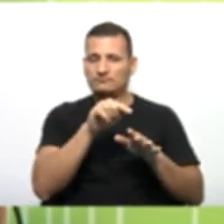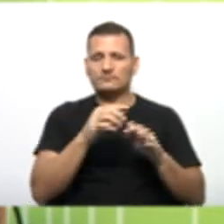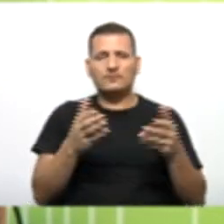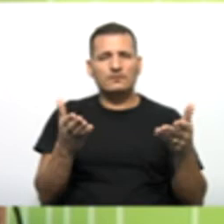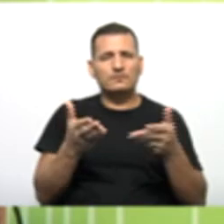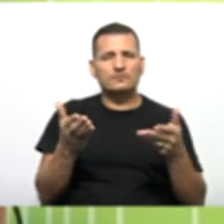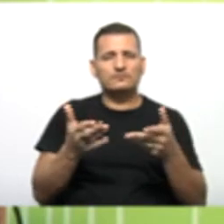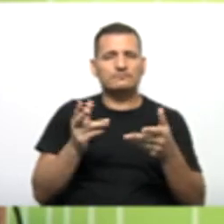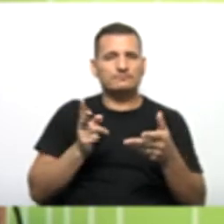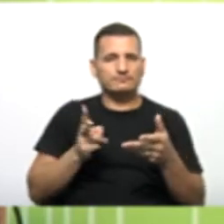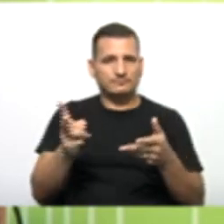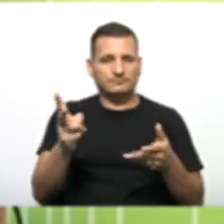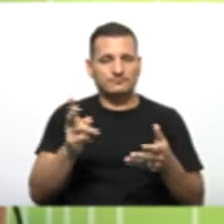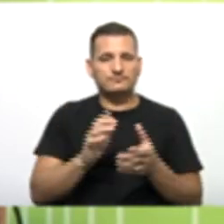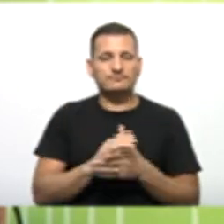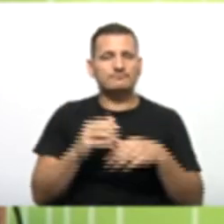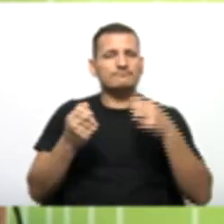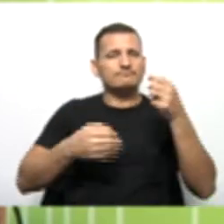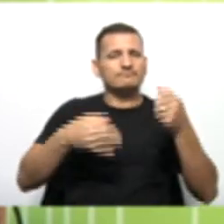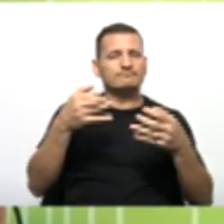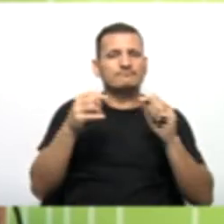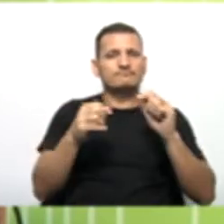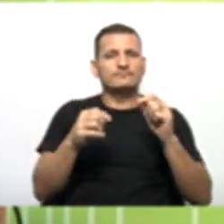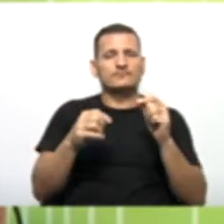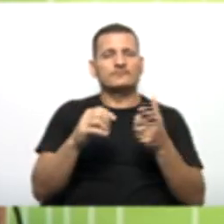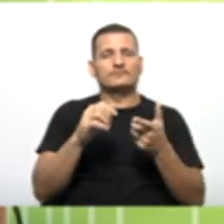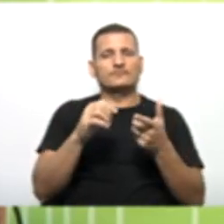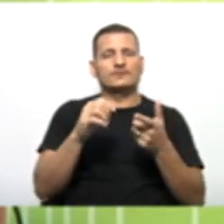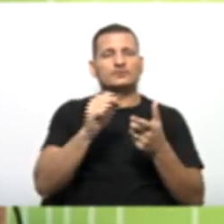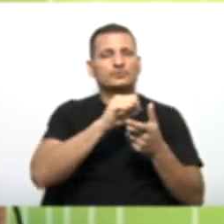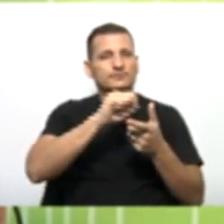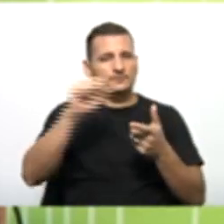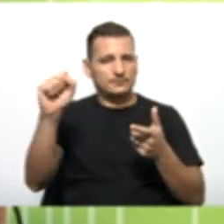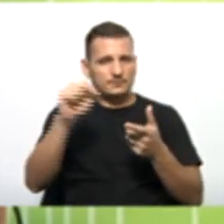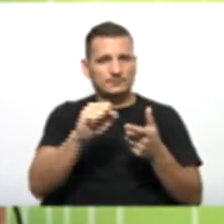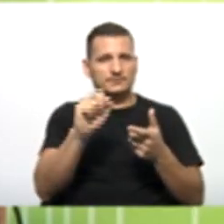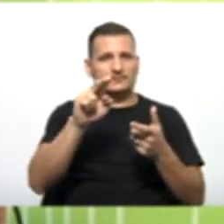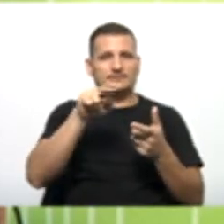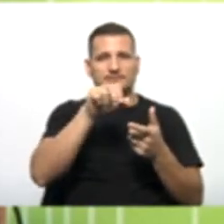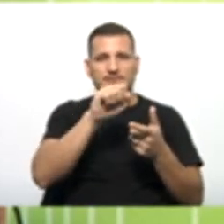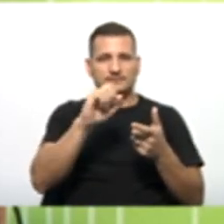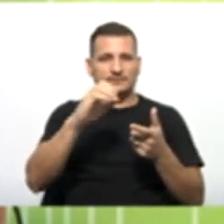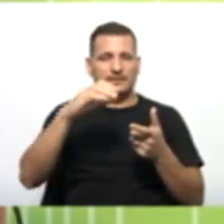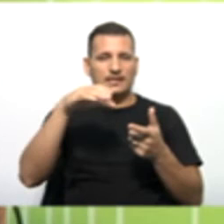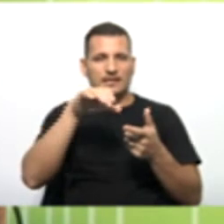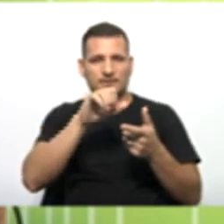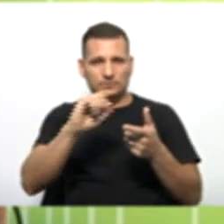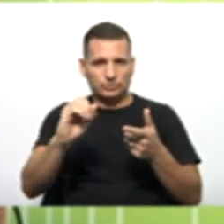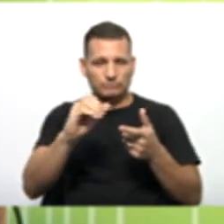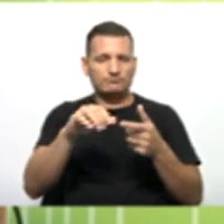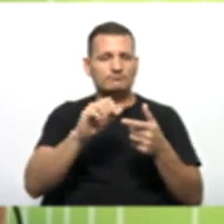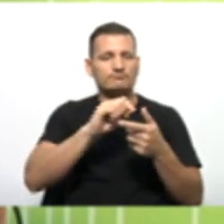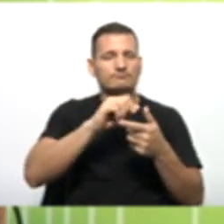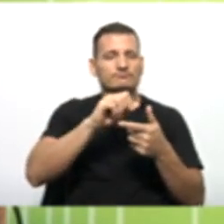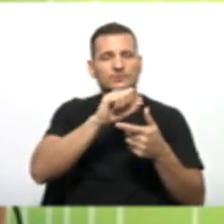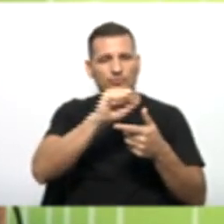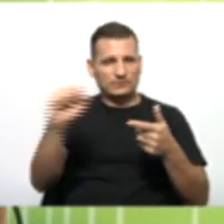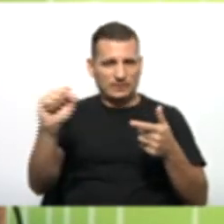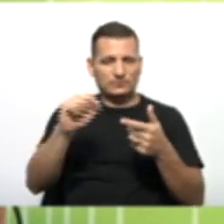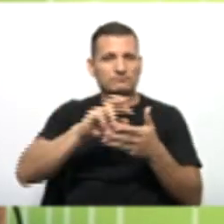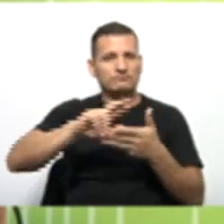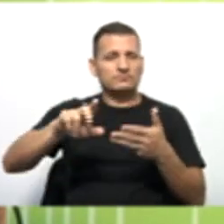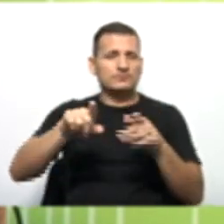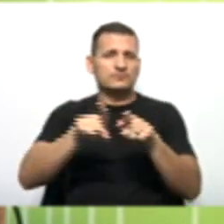continuar. A gente estava falando lá dos fatores de sucesso. A gente tem aí diversos fatores que podem contribuir para o sucesso, assim como a gente tem